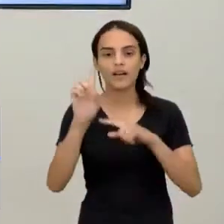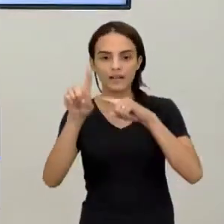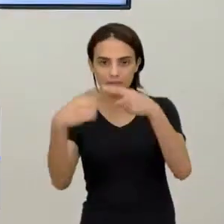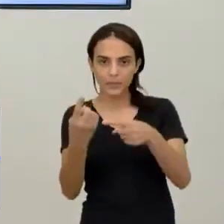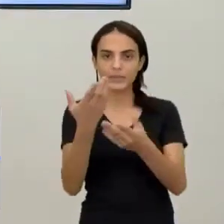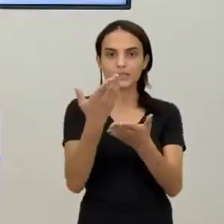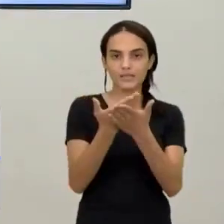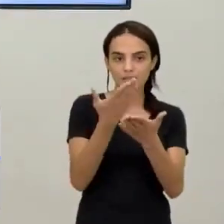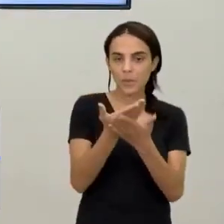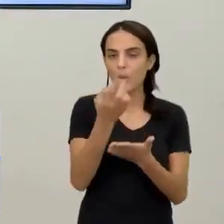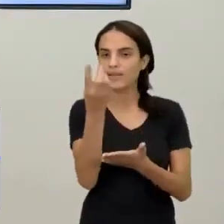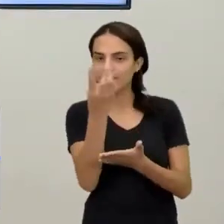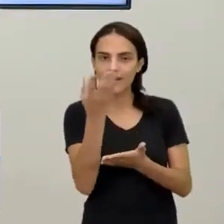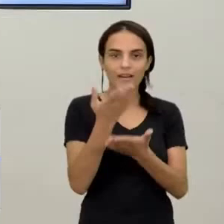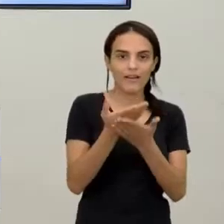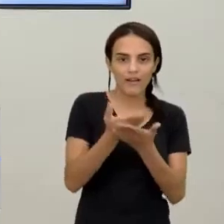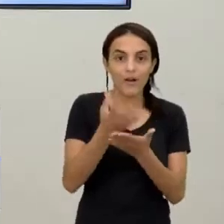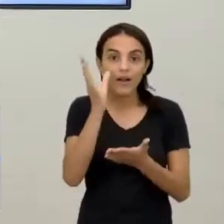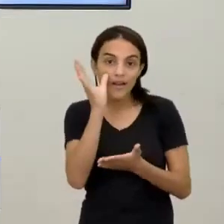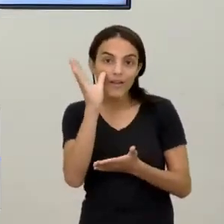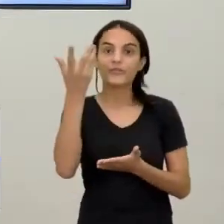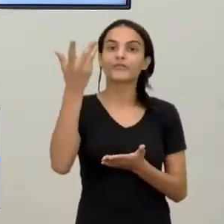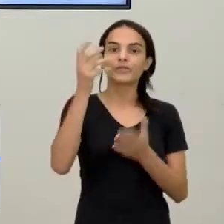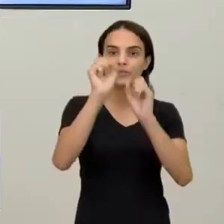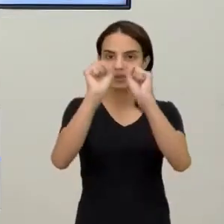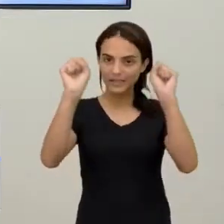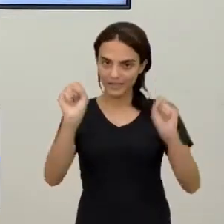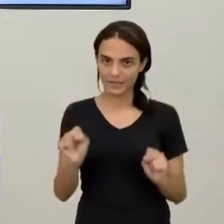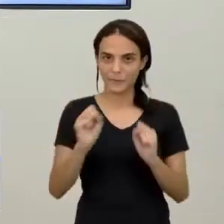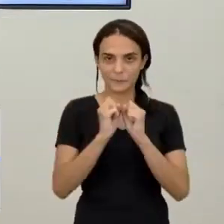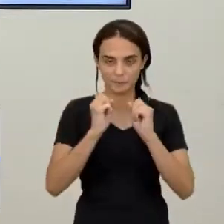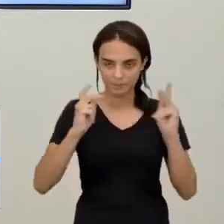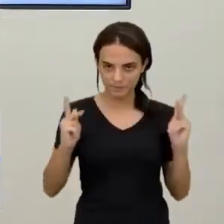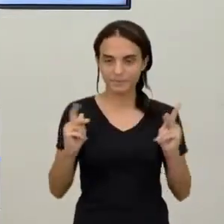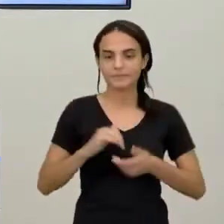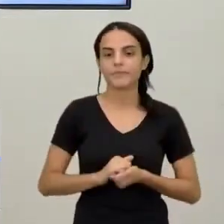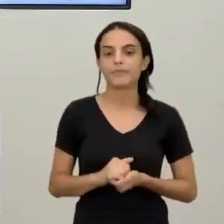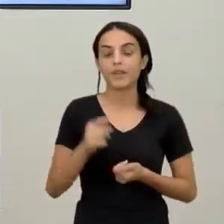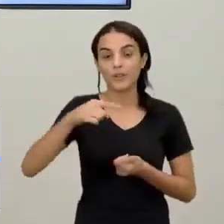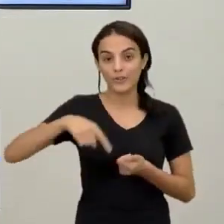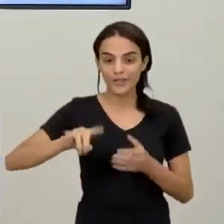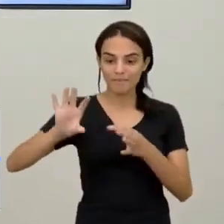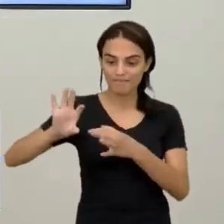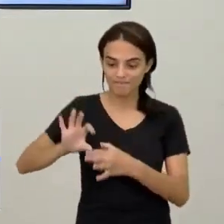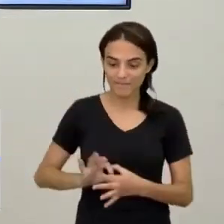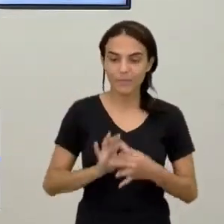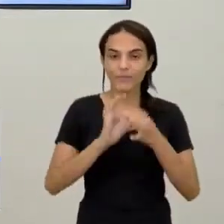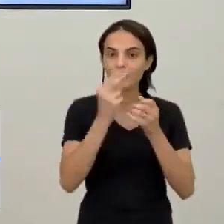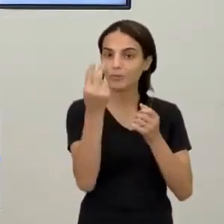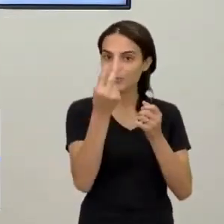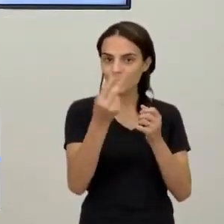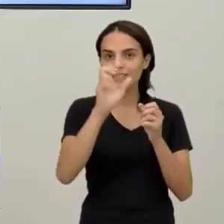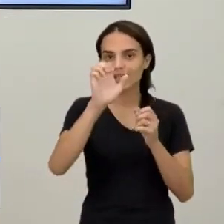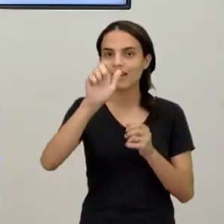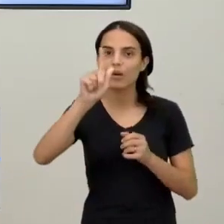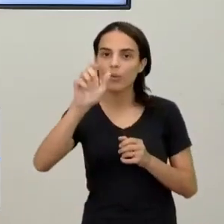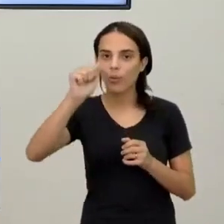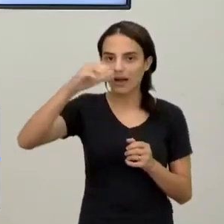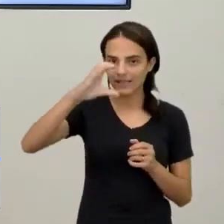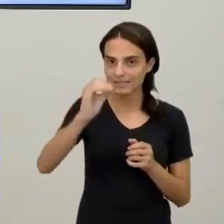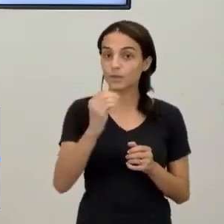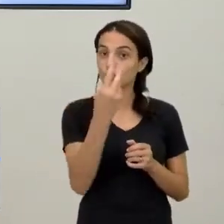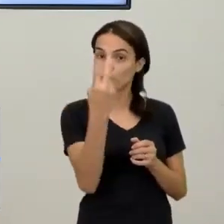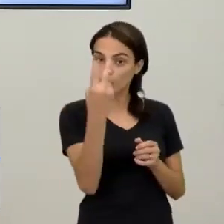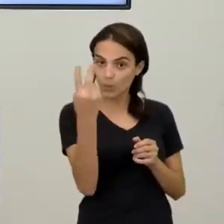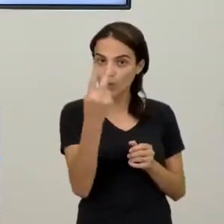duas, três aulas a resolver sistemas. Sistemas são quando a gente junta duas equações, né, de duas